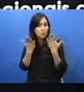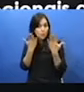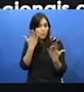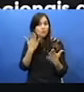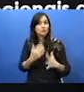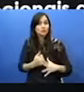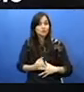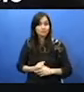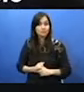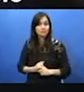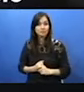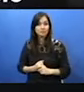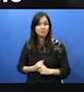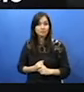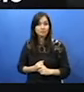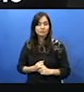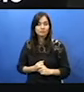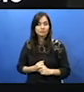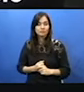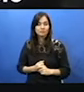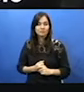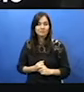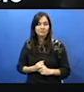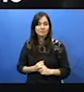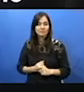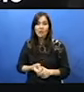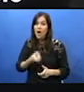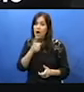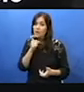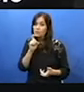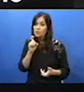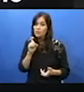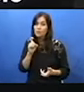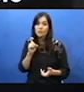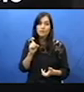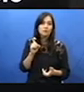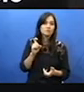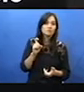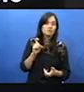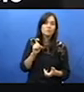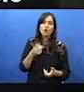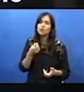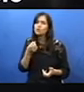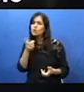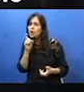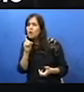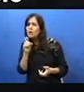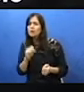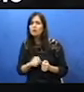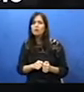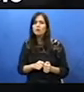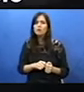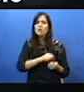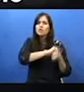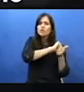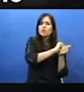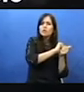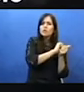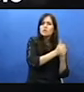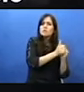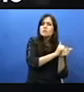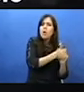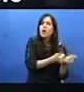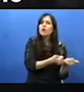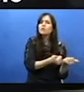nossos comportamentos, né? Então, agora vamos fazer uma relação, drogas versus esporte, né? Bom,